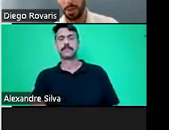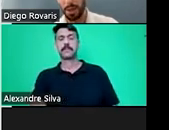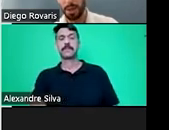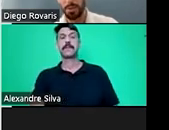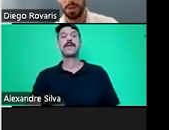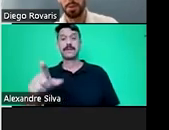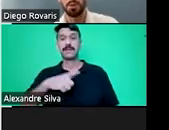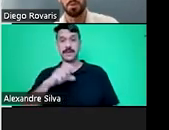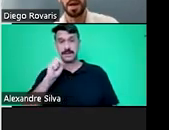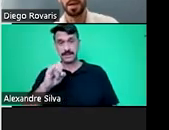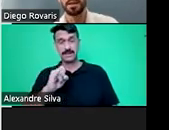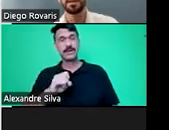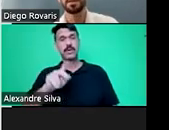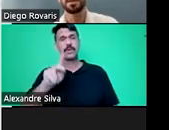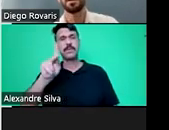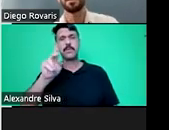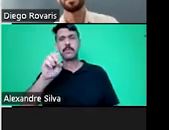carga poligênica, ou seja, quanto